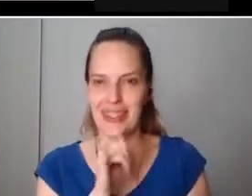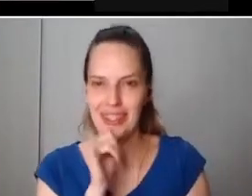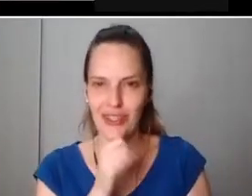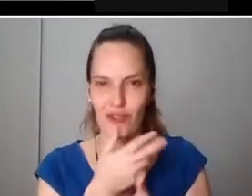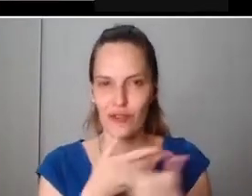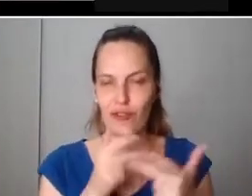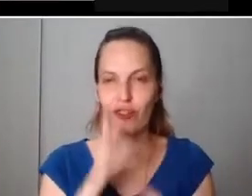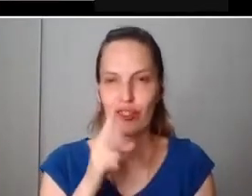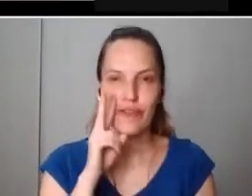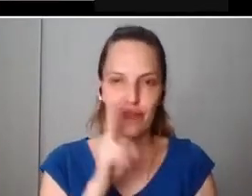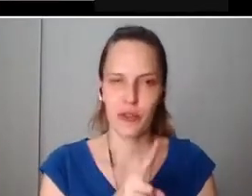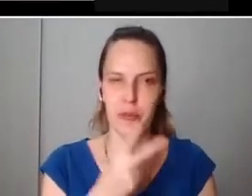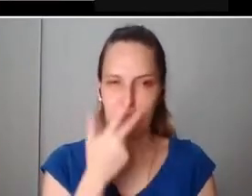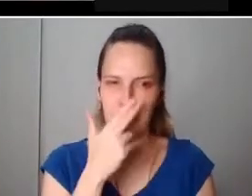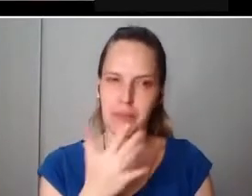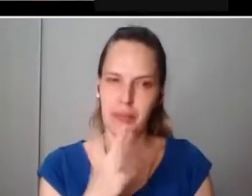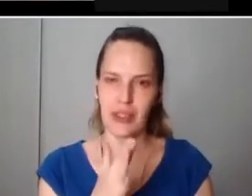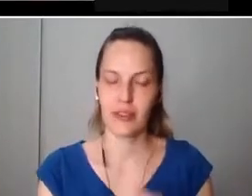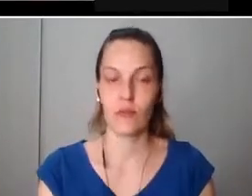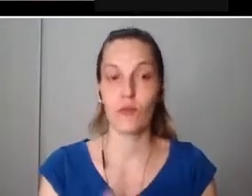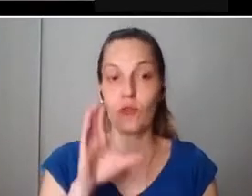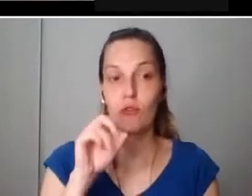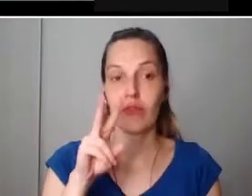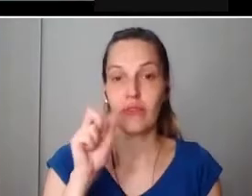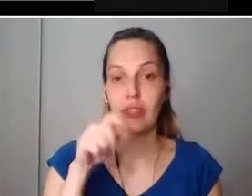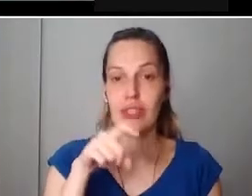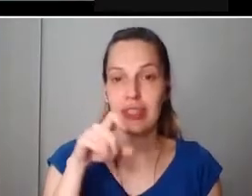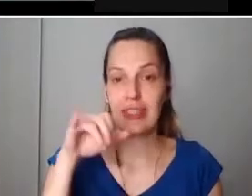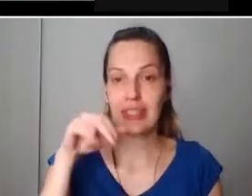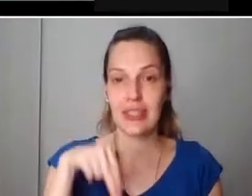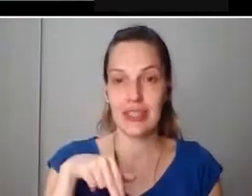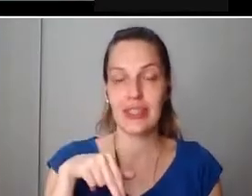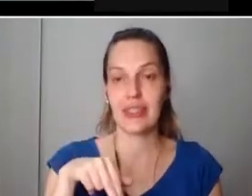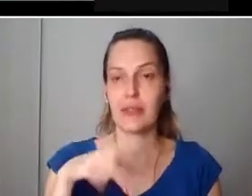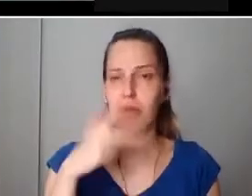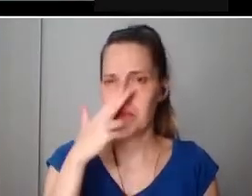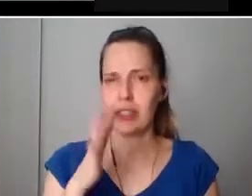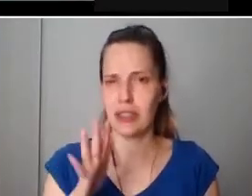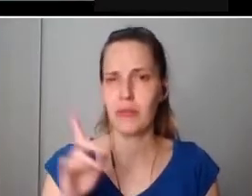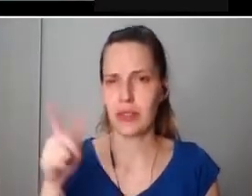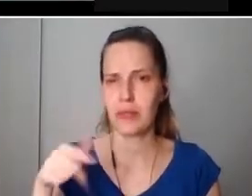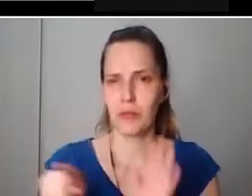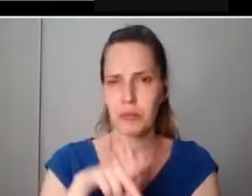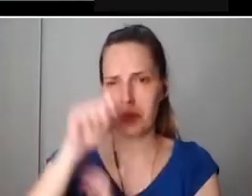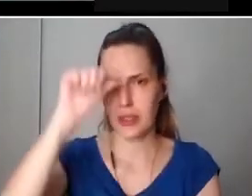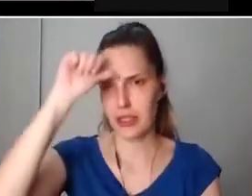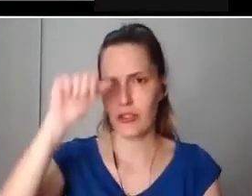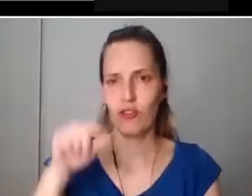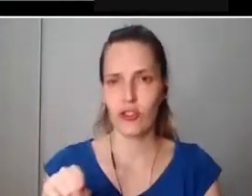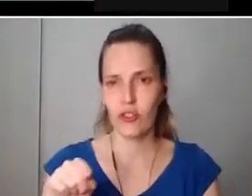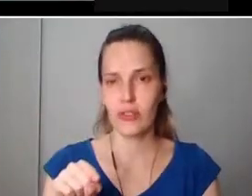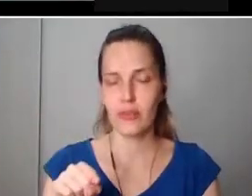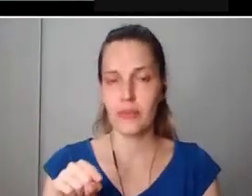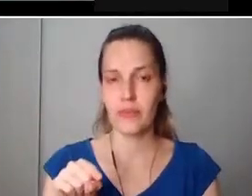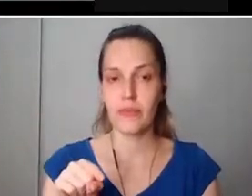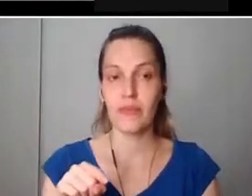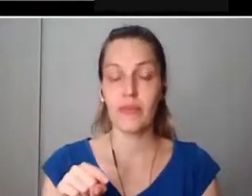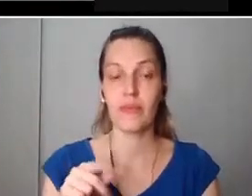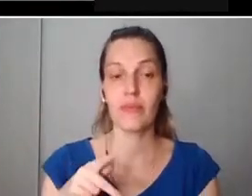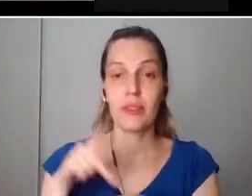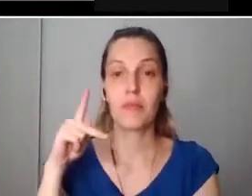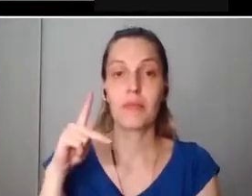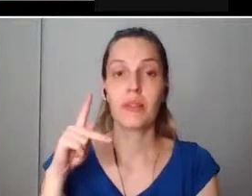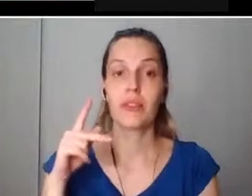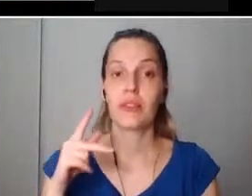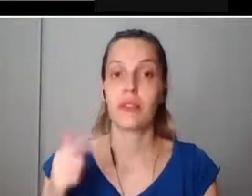LAC. E o Covaxin é bem parecido, né, aquela vacina da Índia, também dá o mesmo tipo, mais ou menos, de título